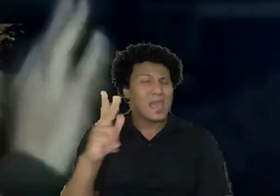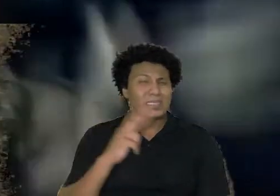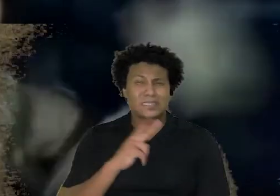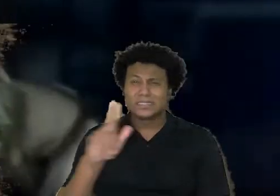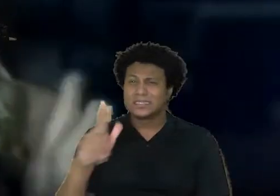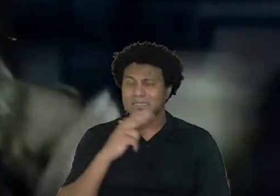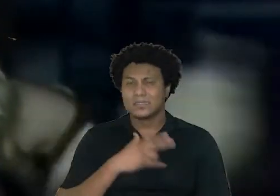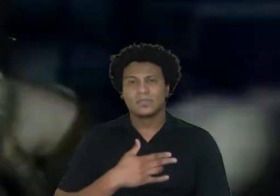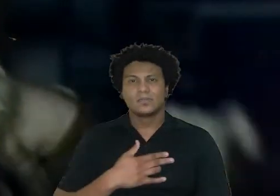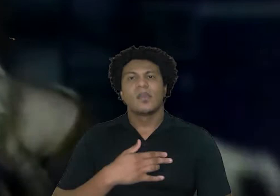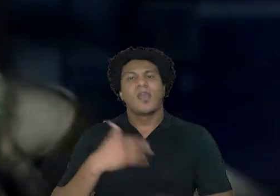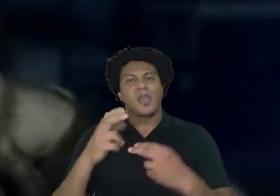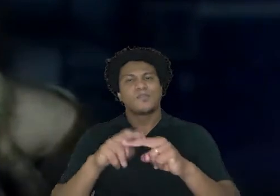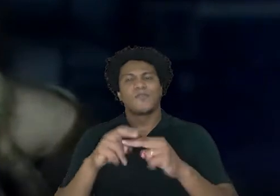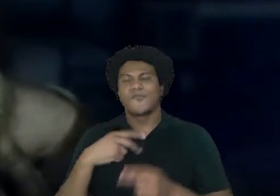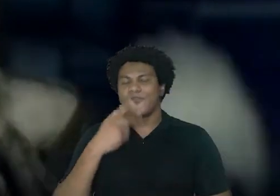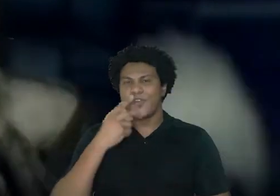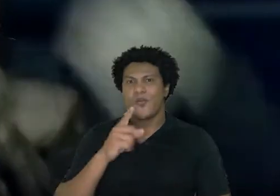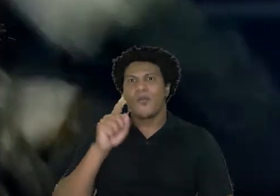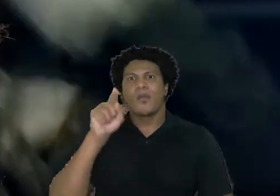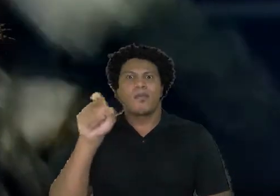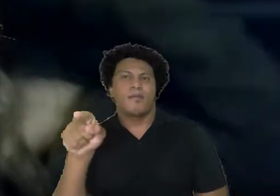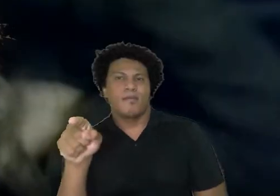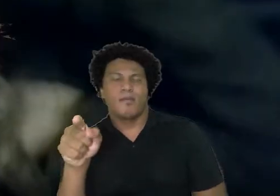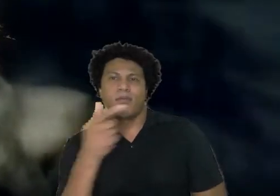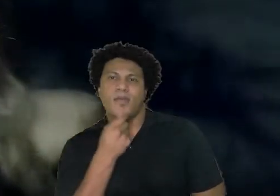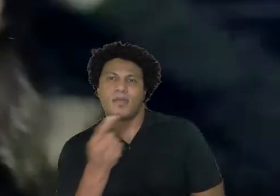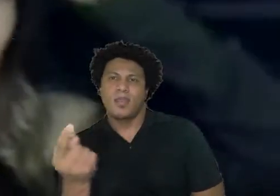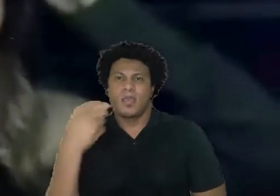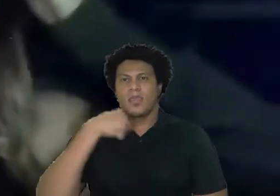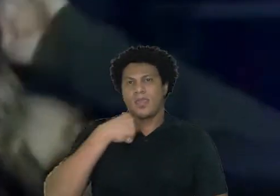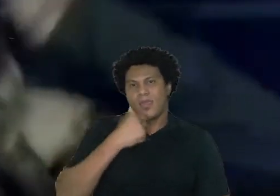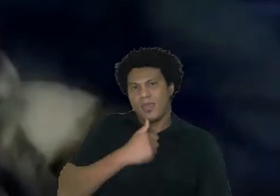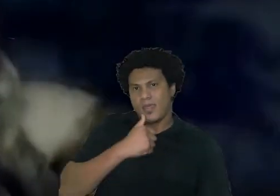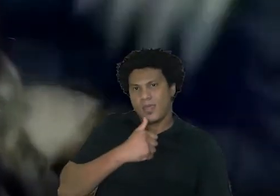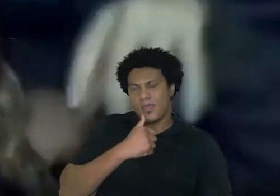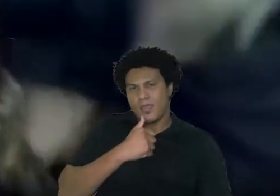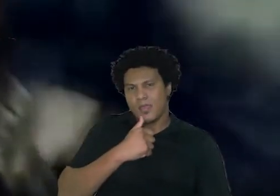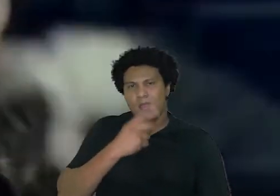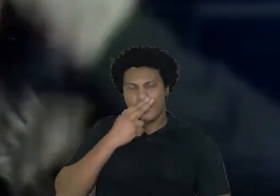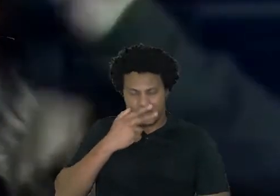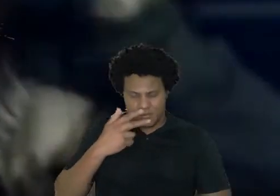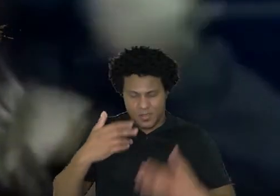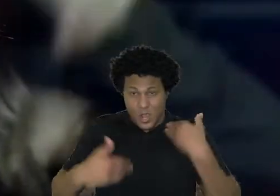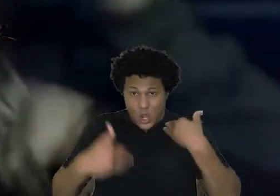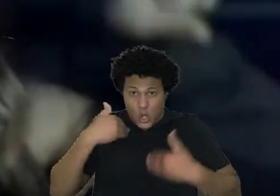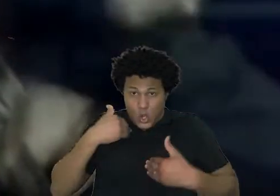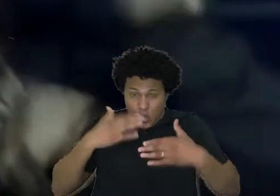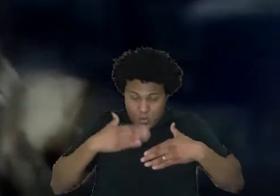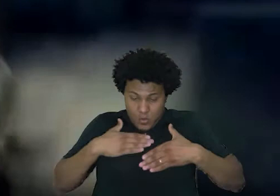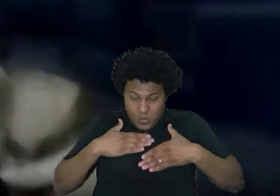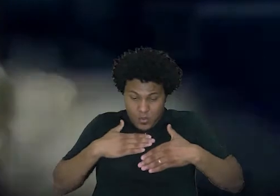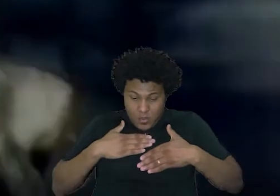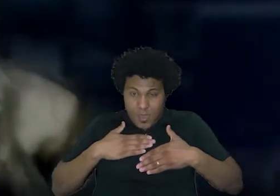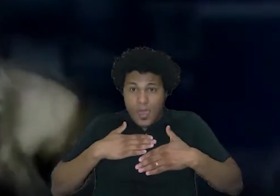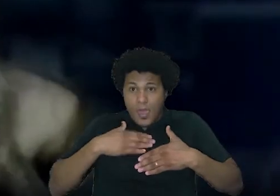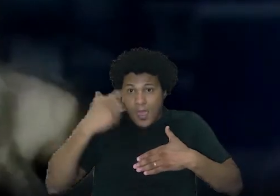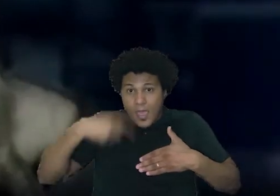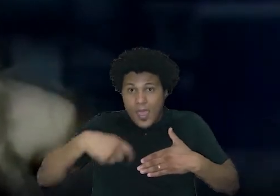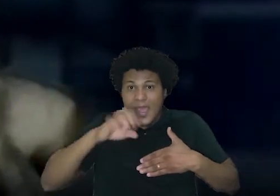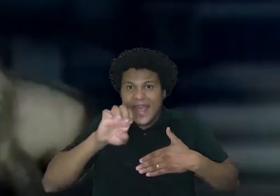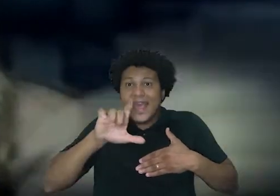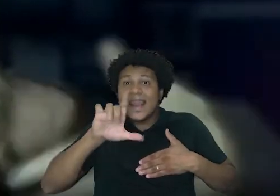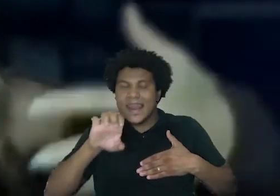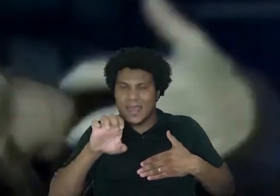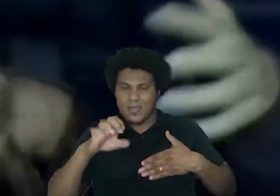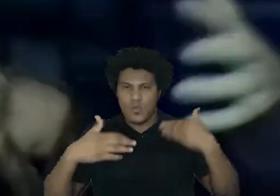encontrava na faculdade, essas coisas, eu sempre falava, gente, eu te acho muito parecido comigo. E como eu estava fazendo toda uma transposição dramatúrgica de ela e de ele,